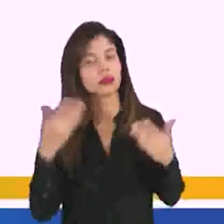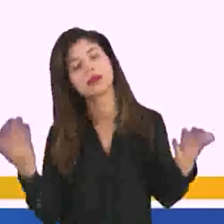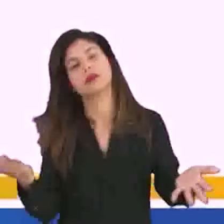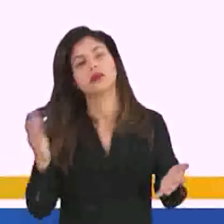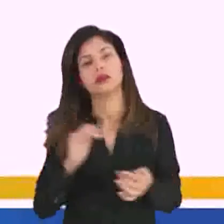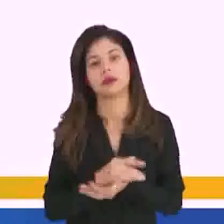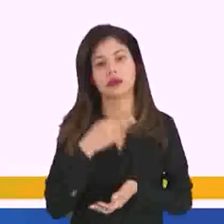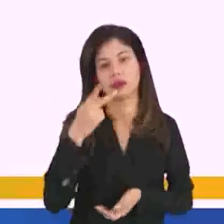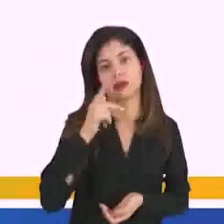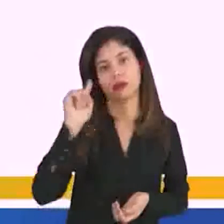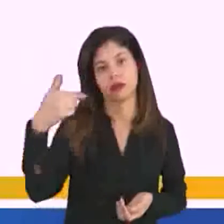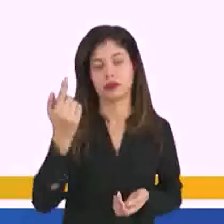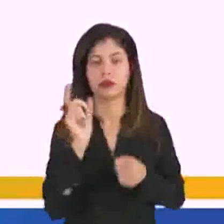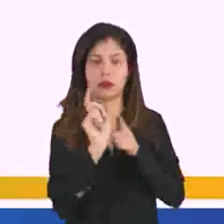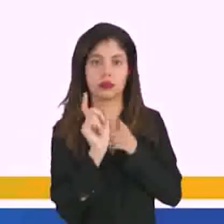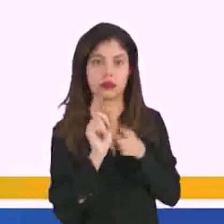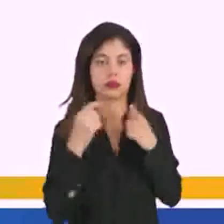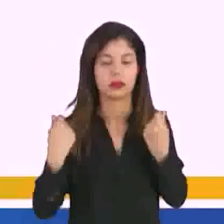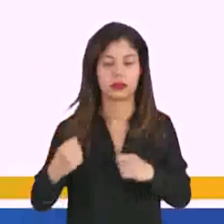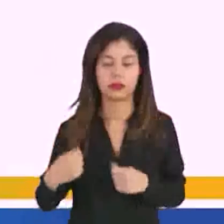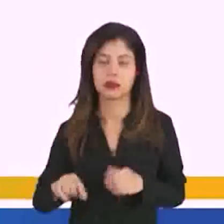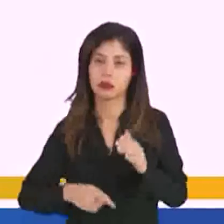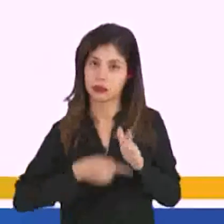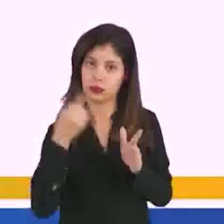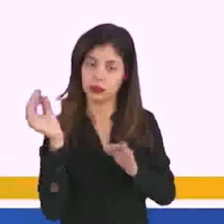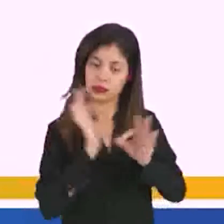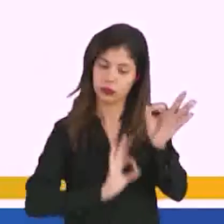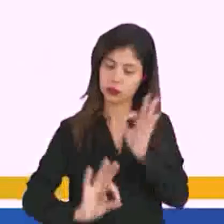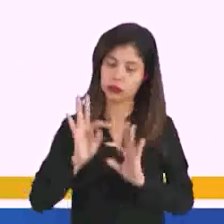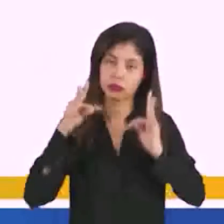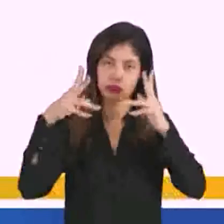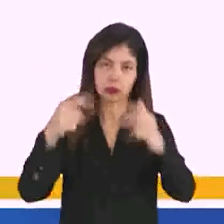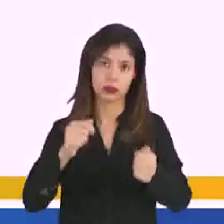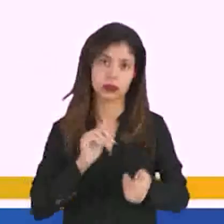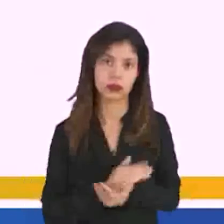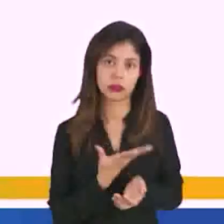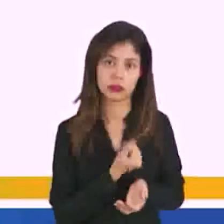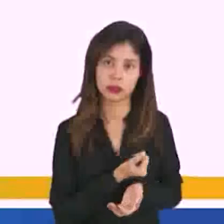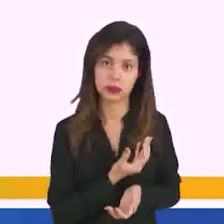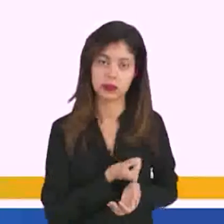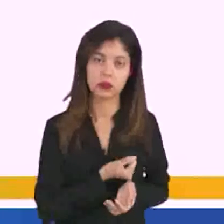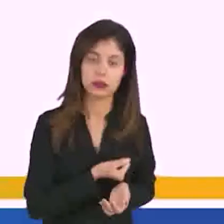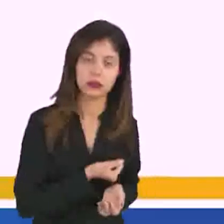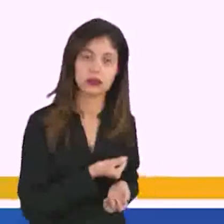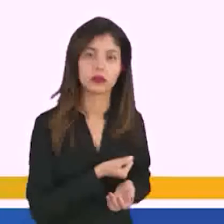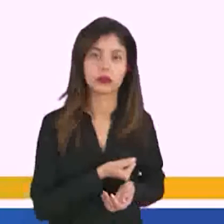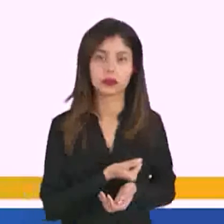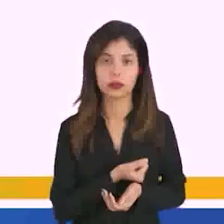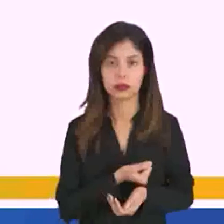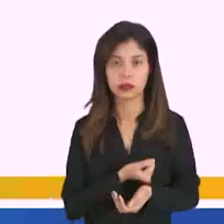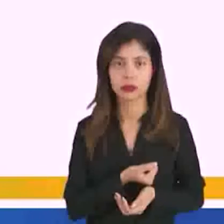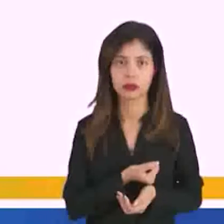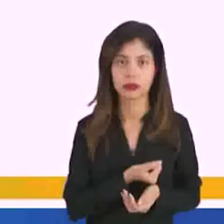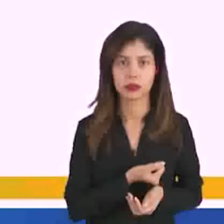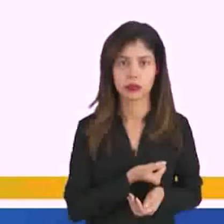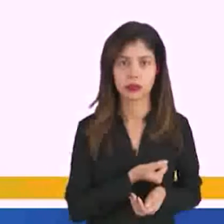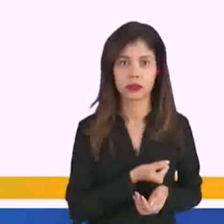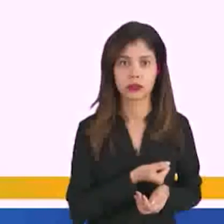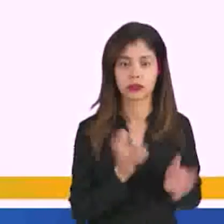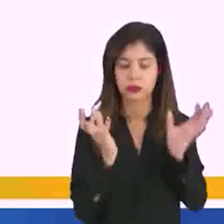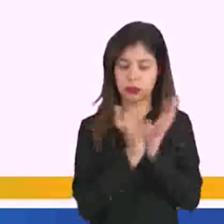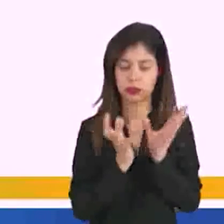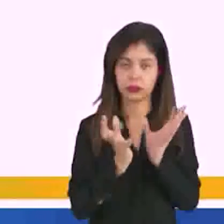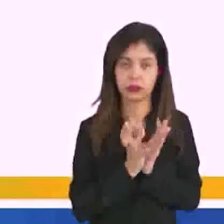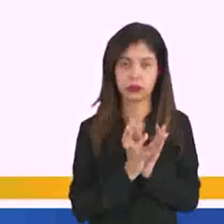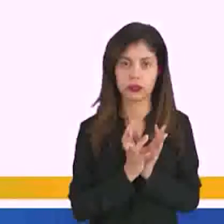Então, falando em outras palavras, devemos primeiramente organizar todos esses números aí, né, do nosso